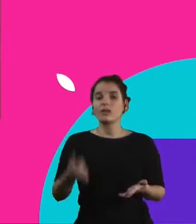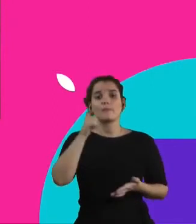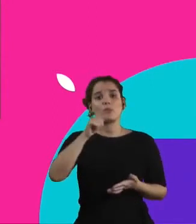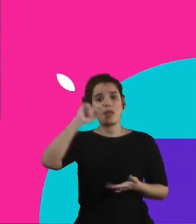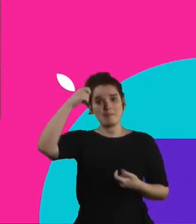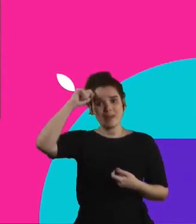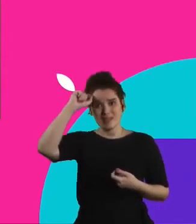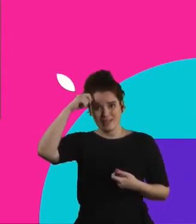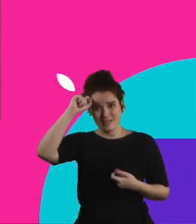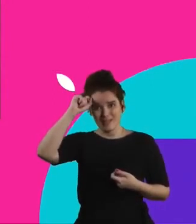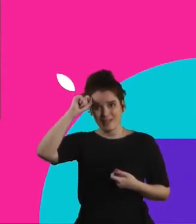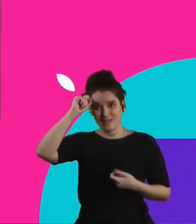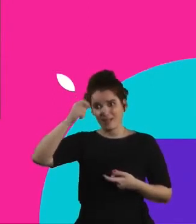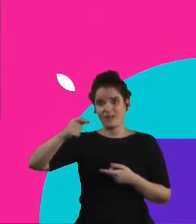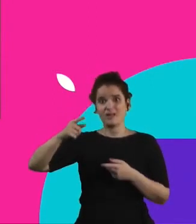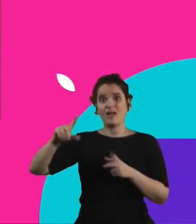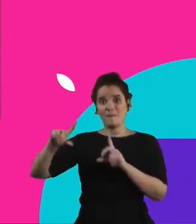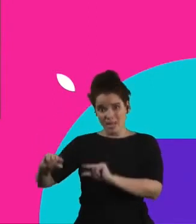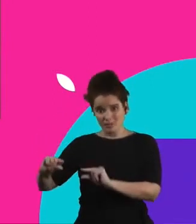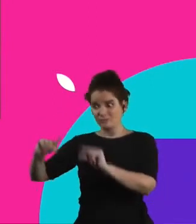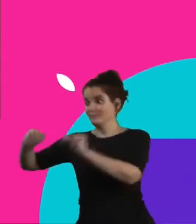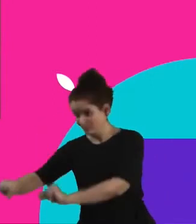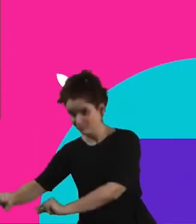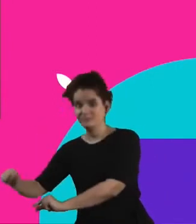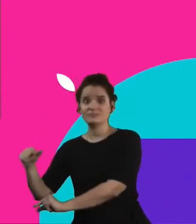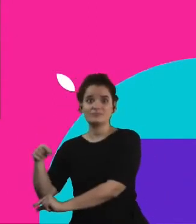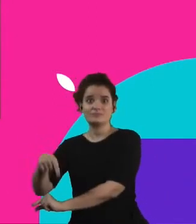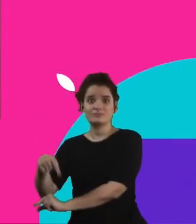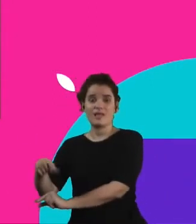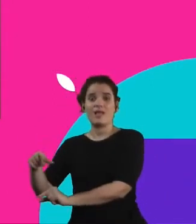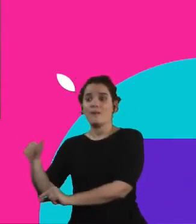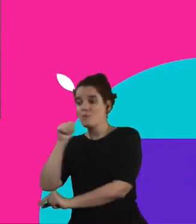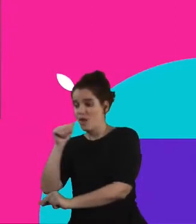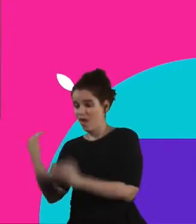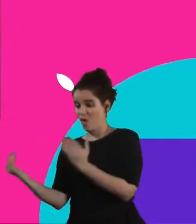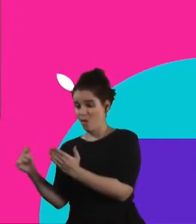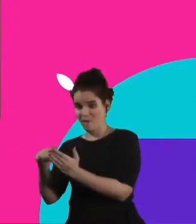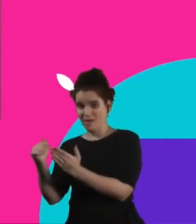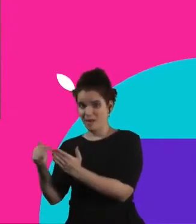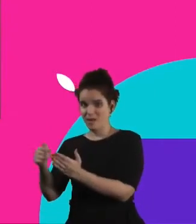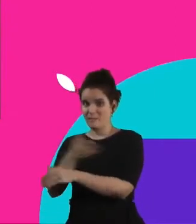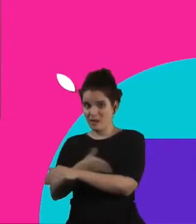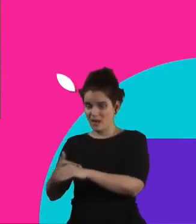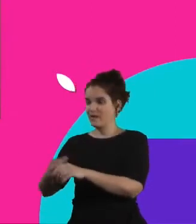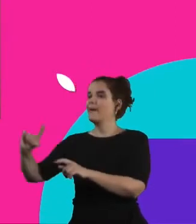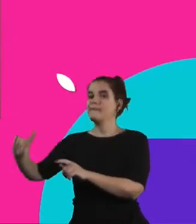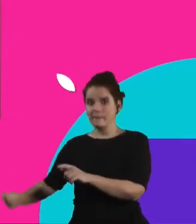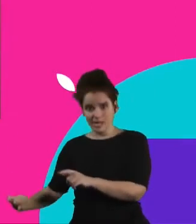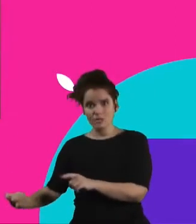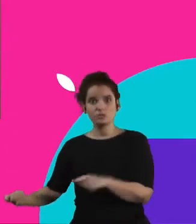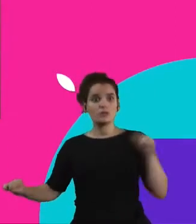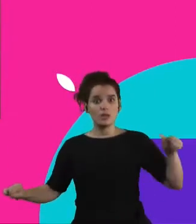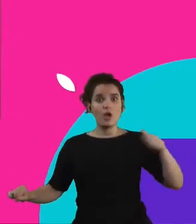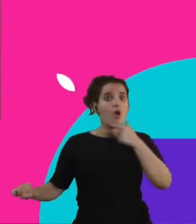negras ganham duplamente, duas vezes menos? Elas ganham menos em relação às mulheres brancas, às mulheres. Elas ganham